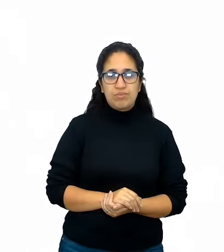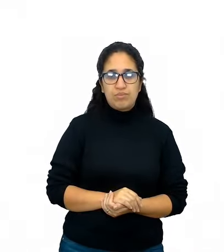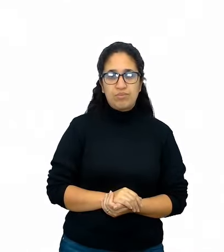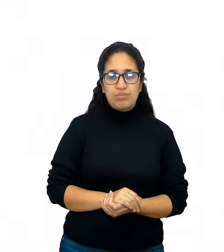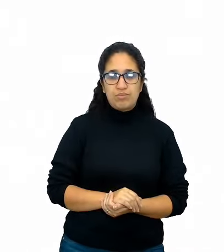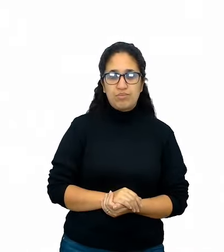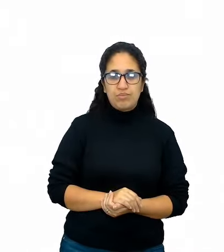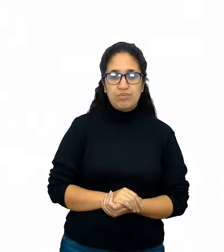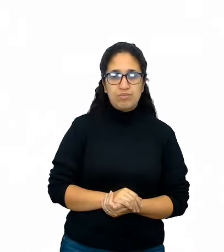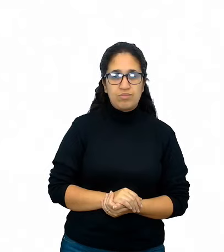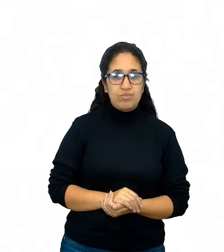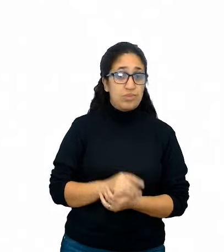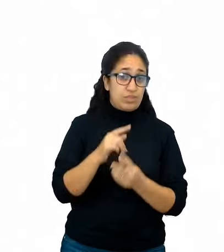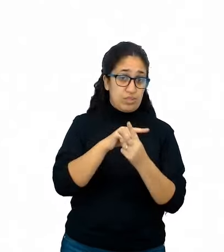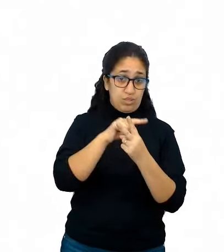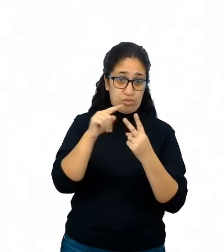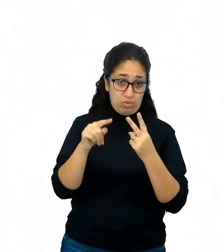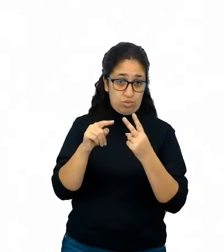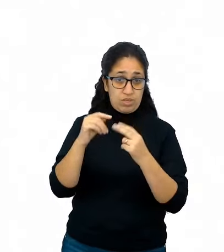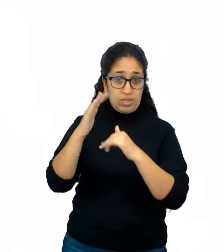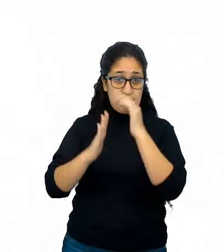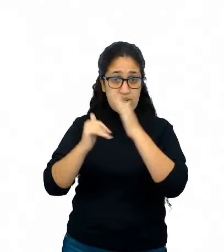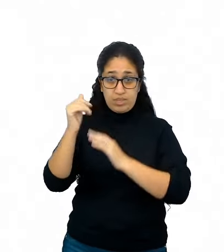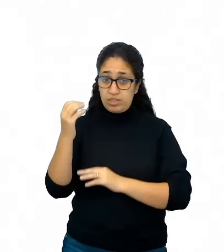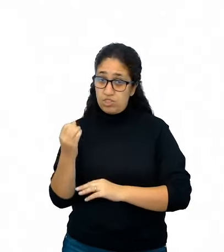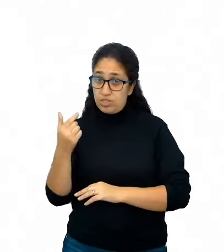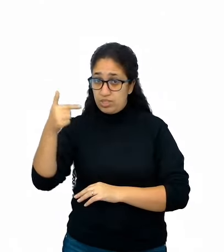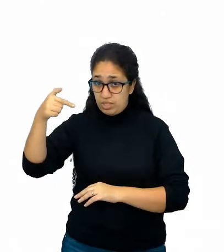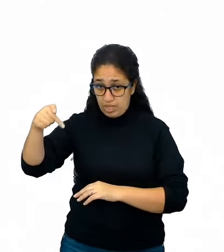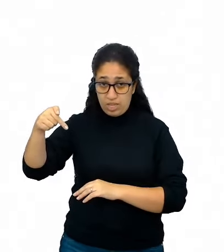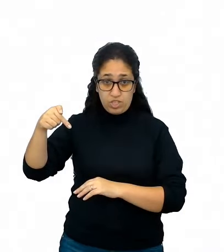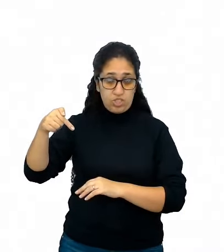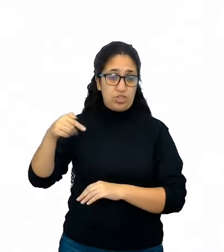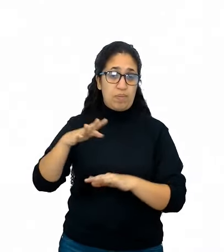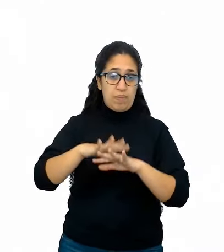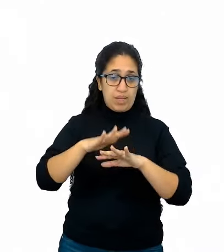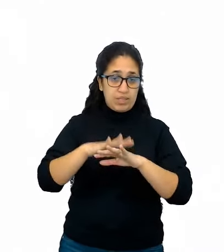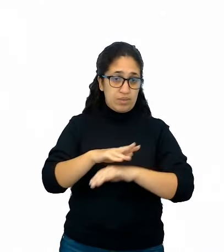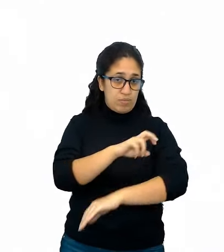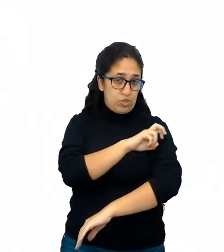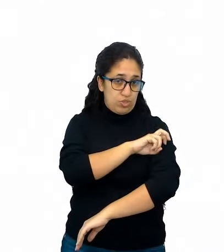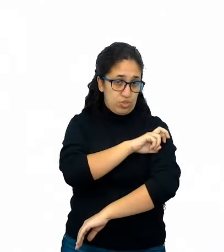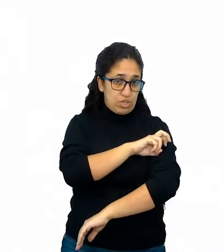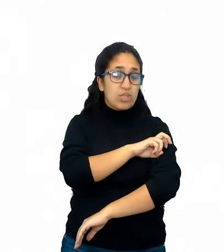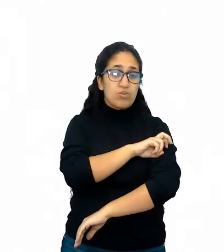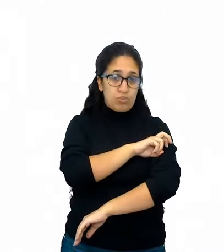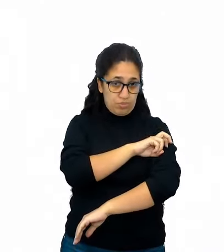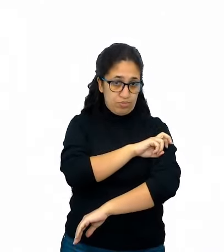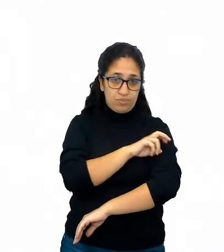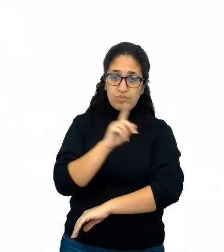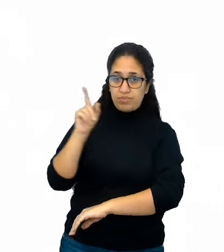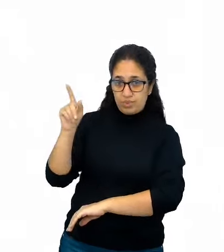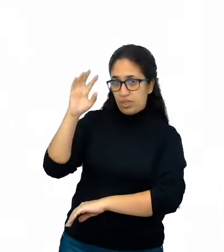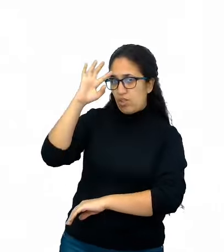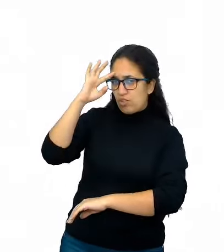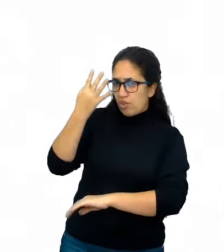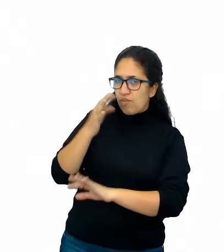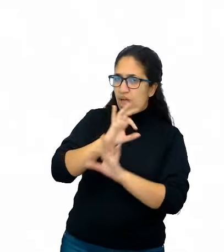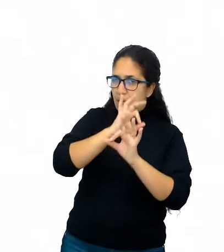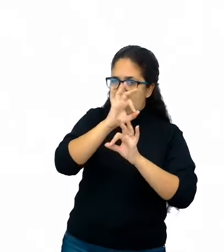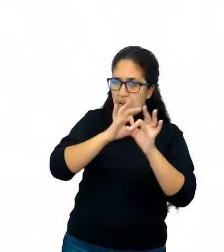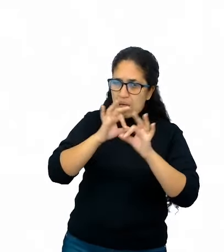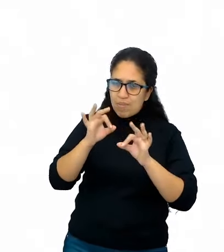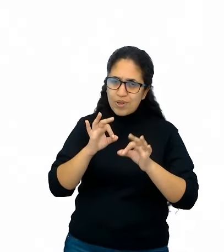é a seguinte, né? É a habilidade 7 de matemática do quinto ano do ensino fundamental. É resolver e